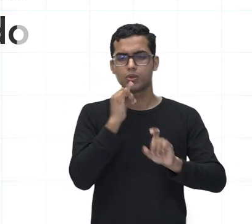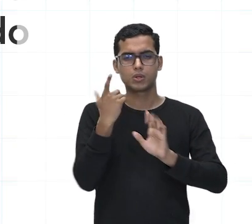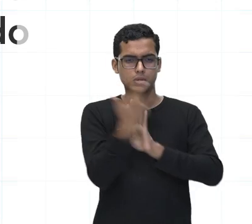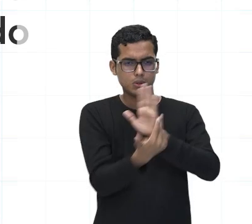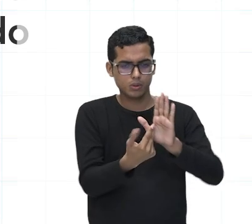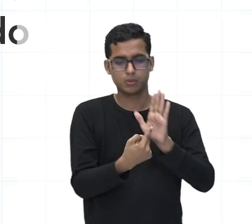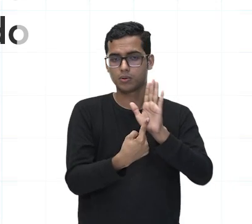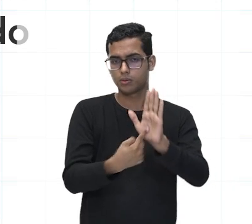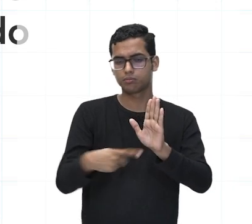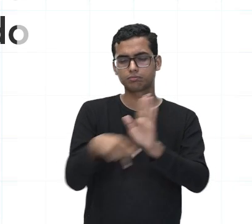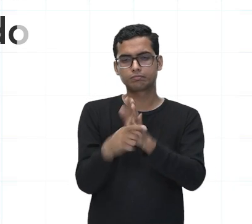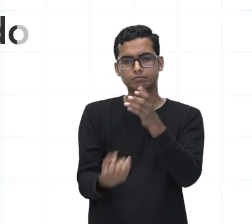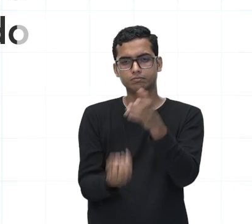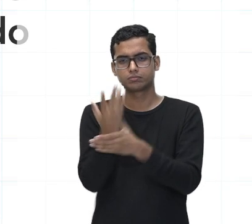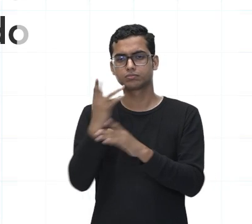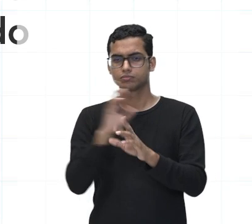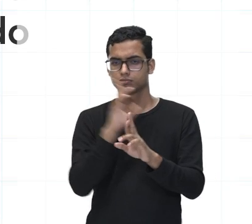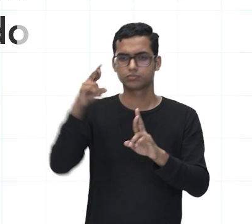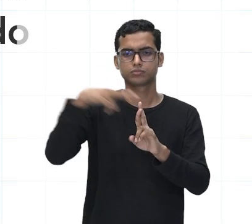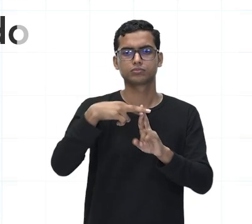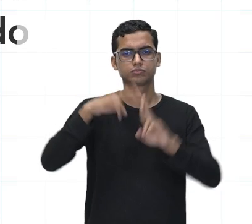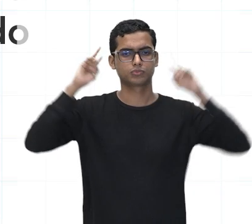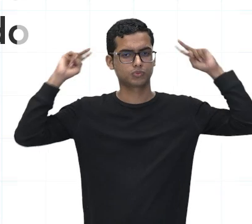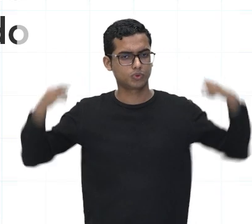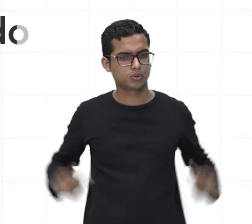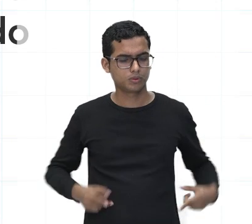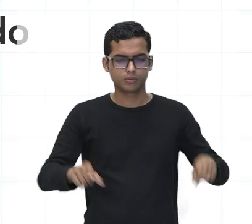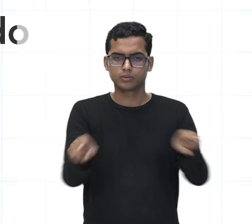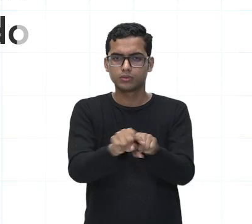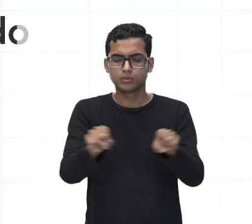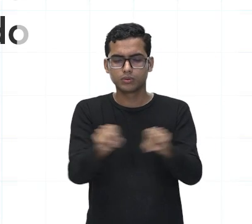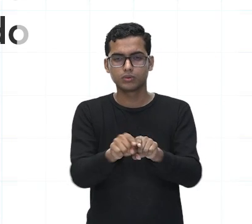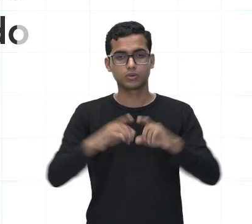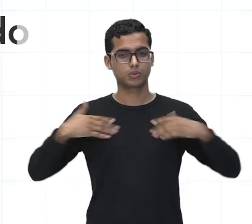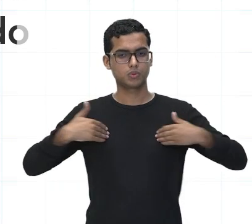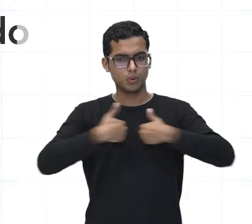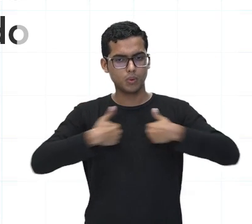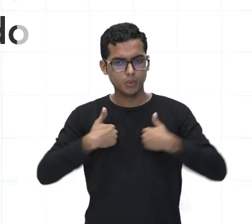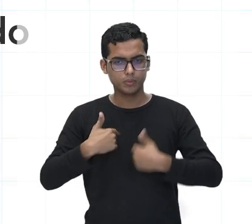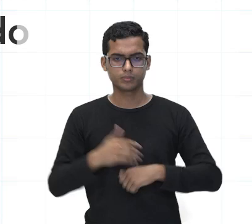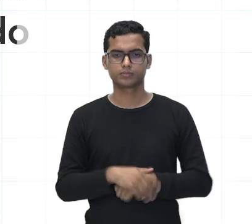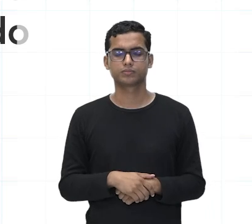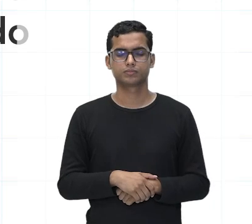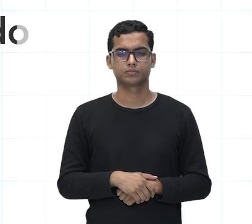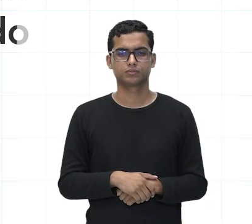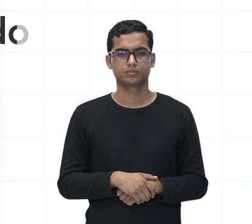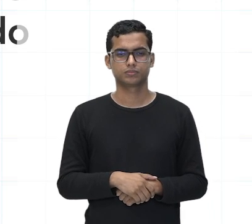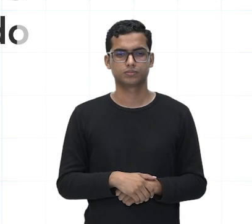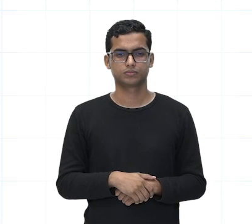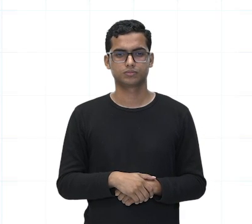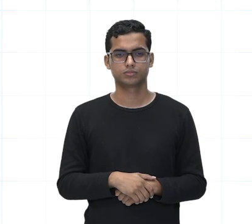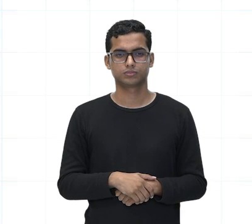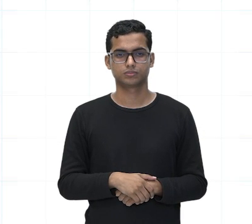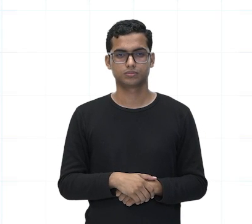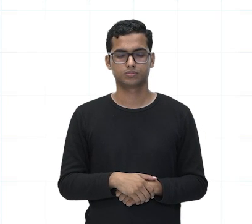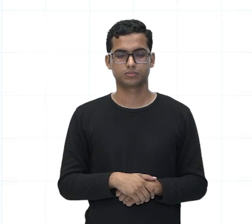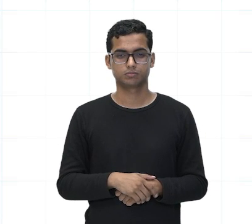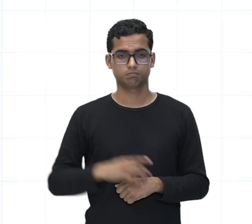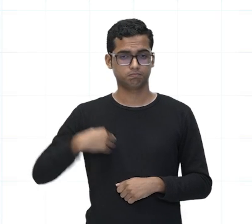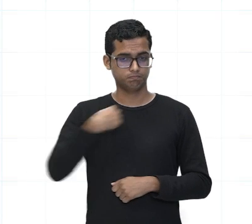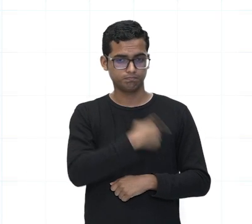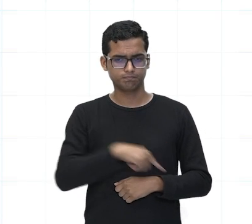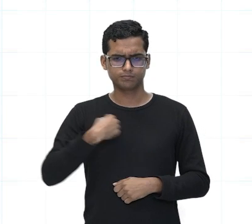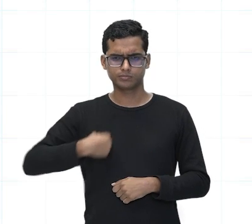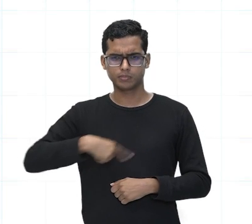fazem referência à criação da humanidade e aos animais. Pintura corporal indígena.